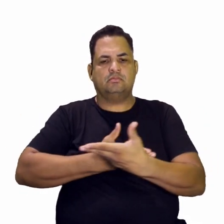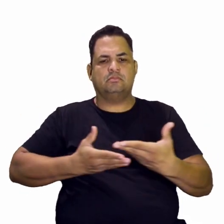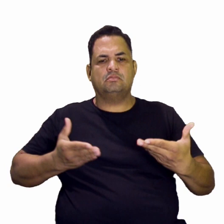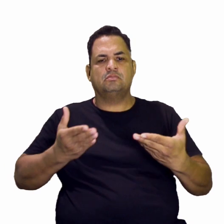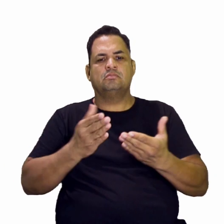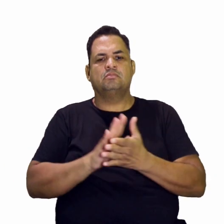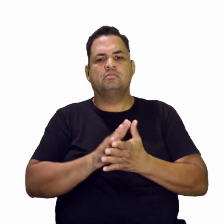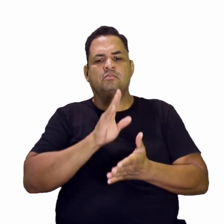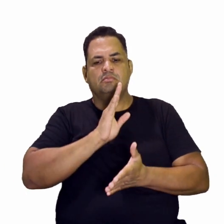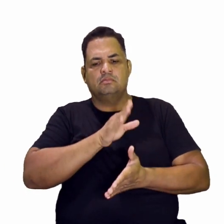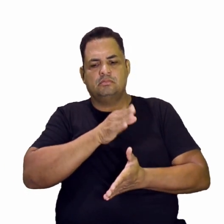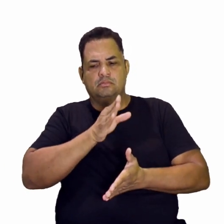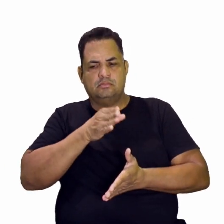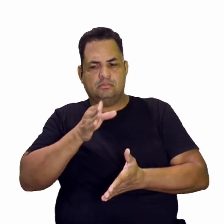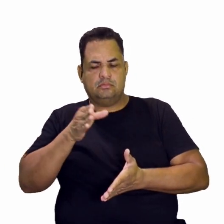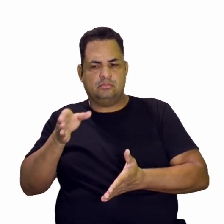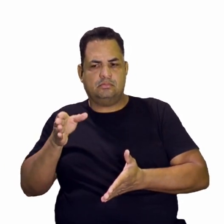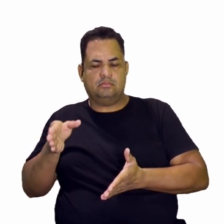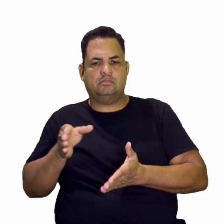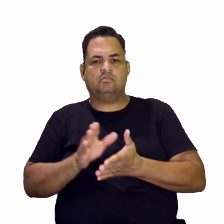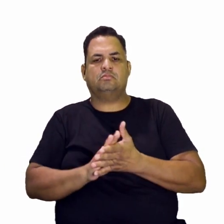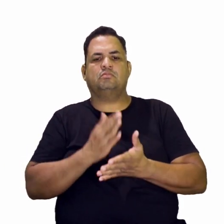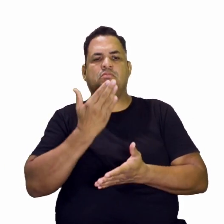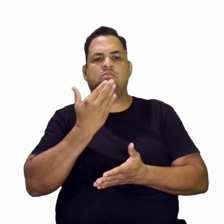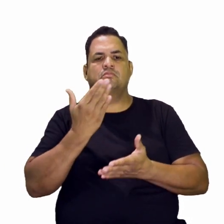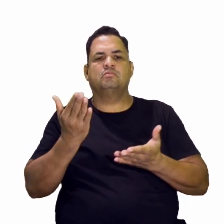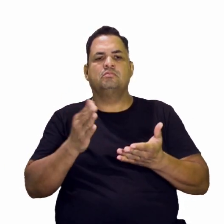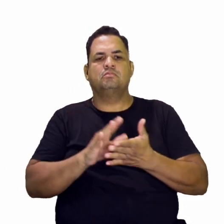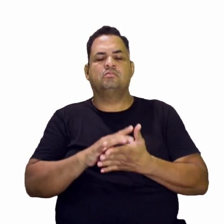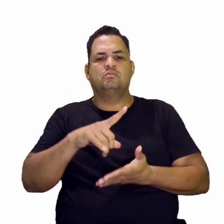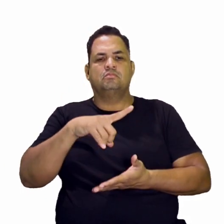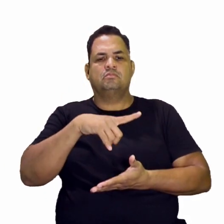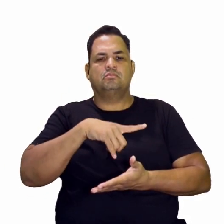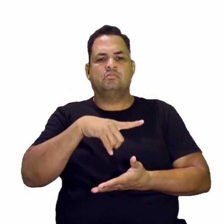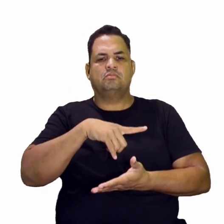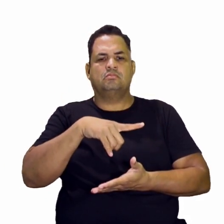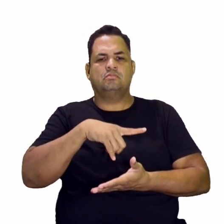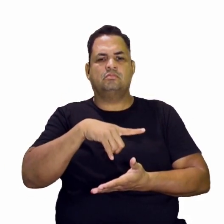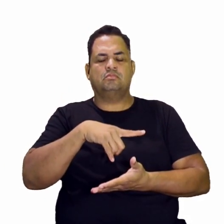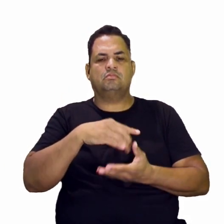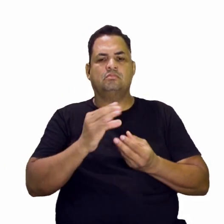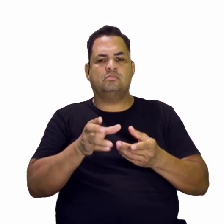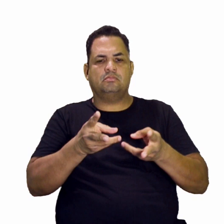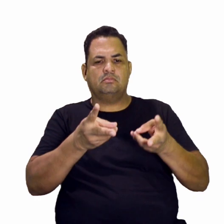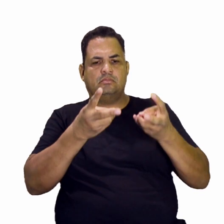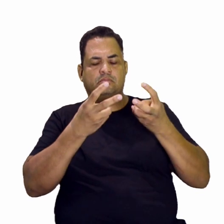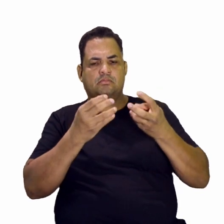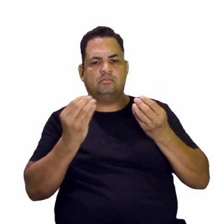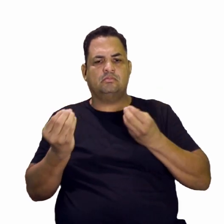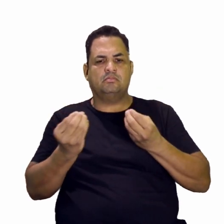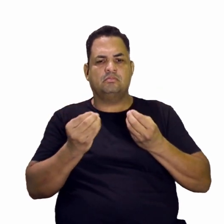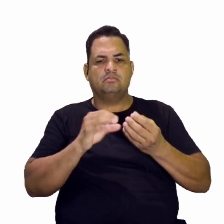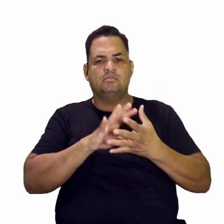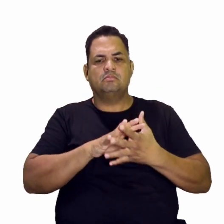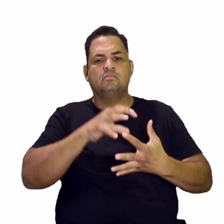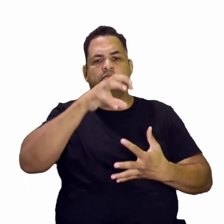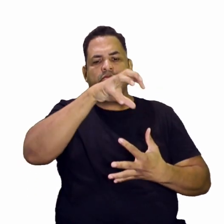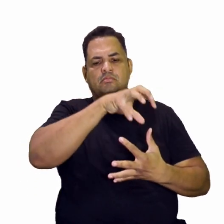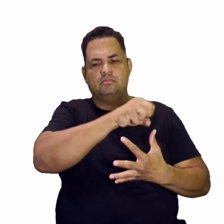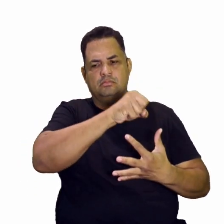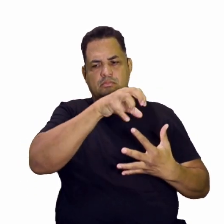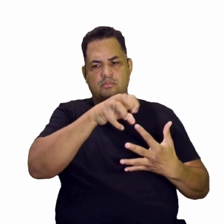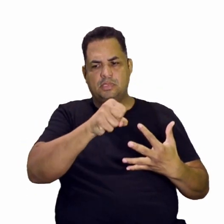E essa sequência alimentar no ecossistema é identificada como uma